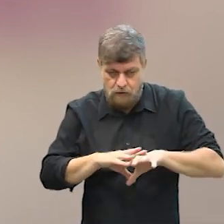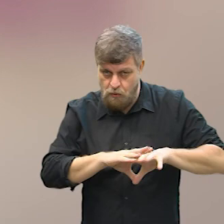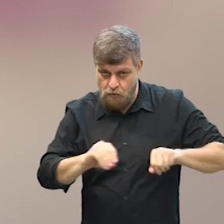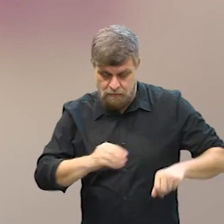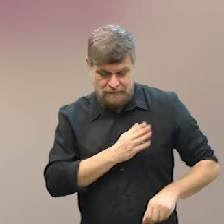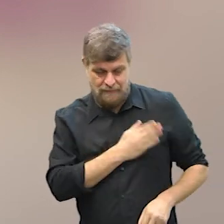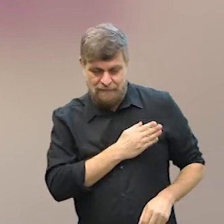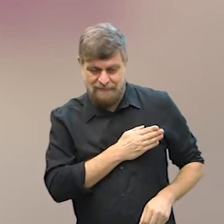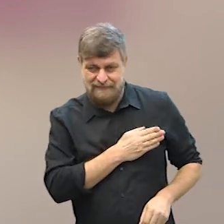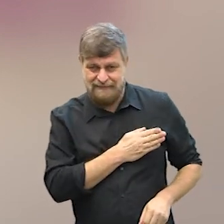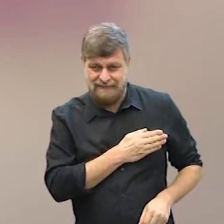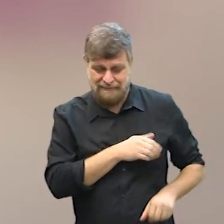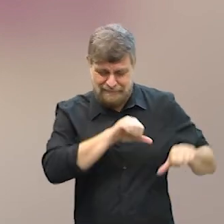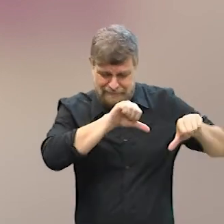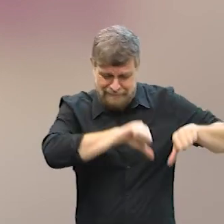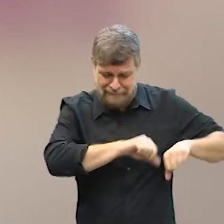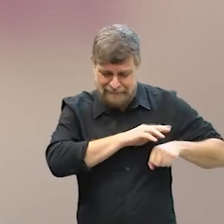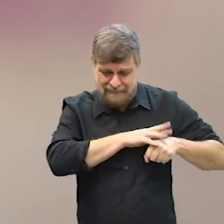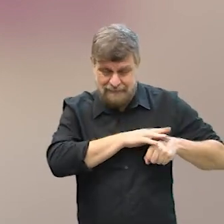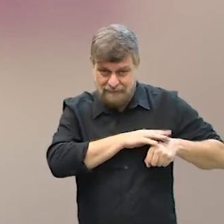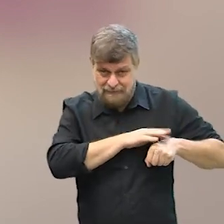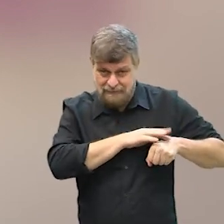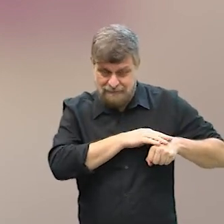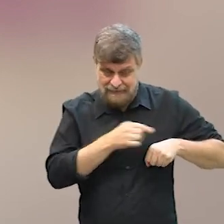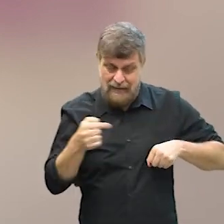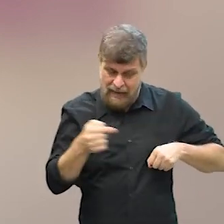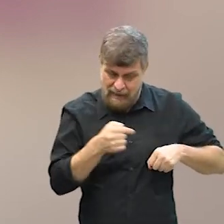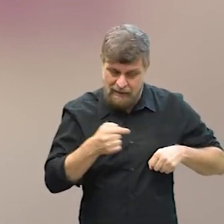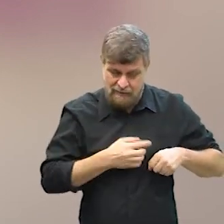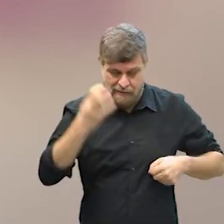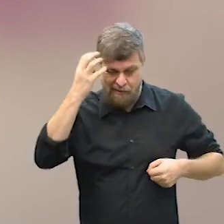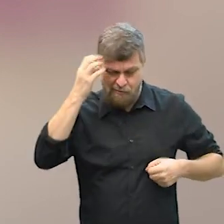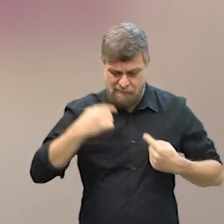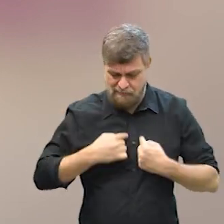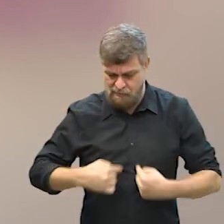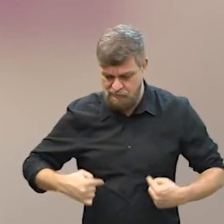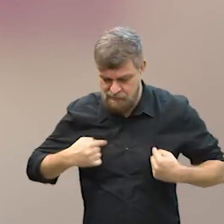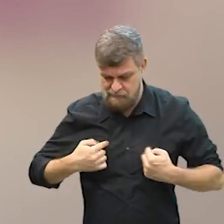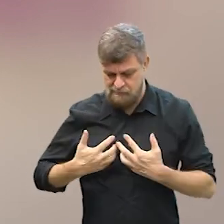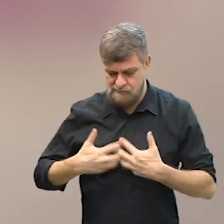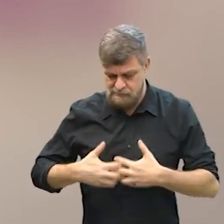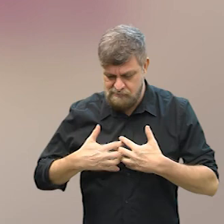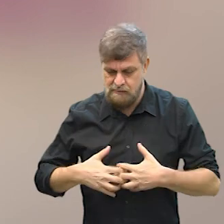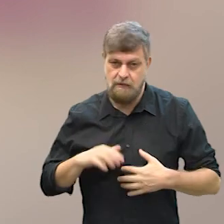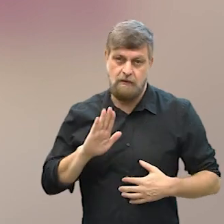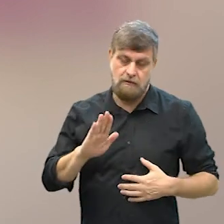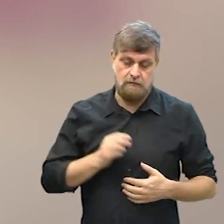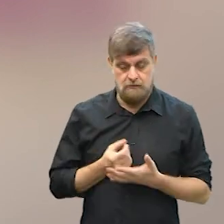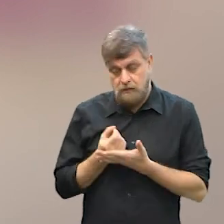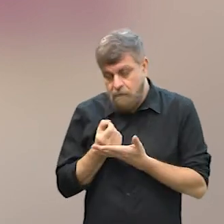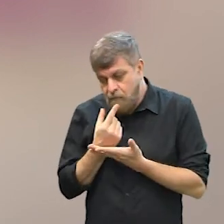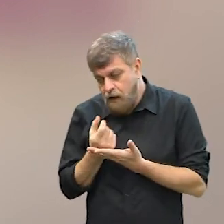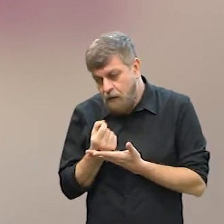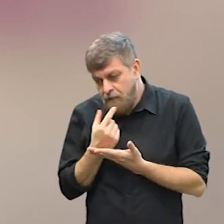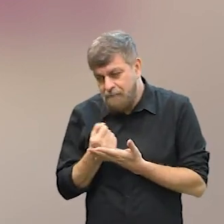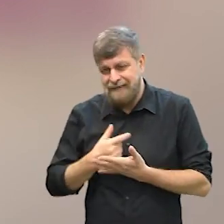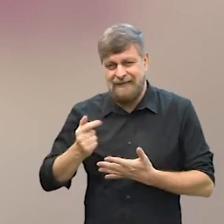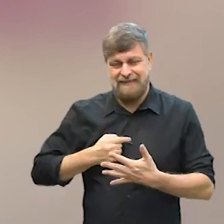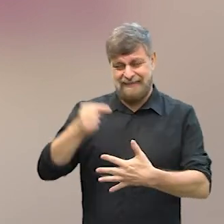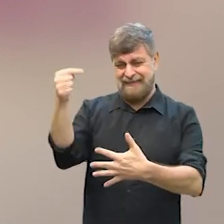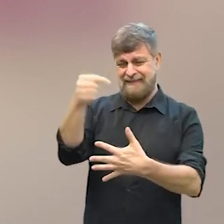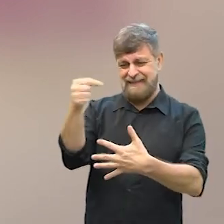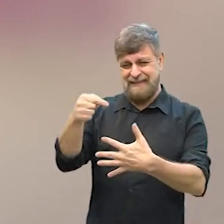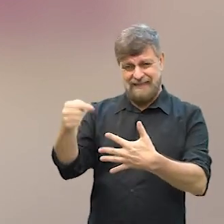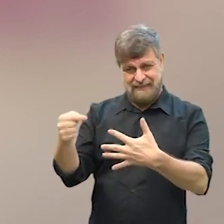uma doença cardíaca que esteja causando a hipertensão pulmonar, nós usamos esses medicamentos que têm